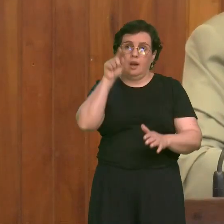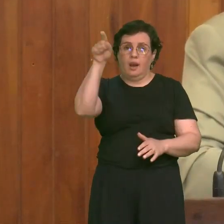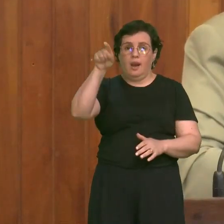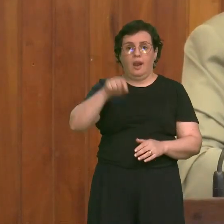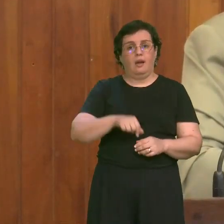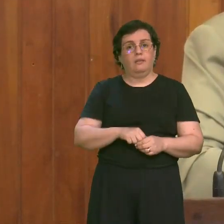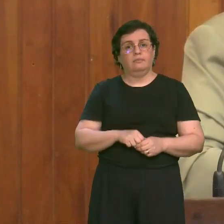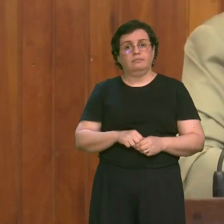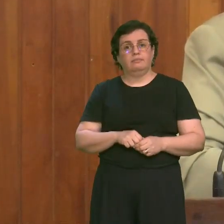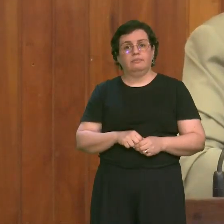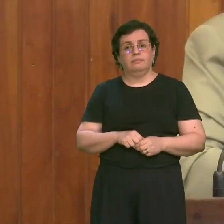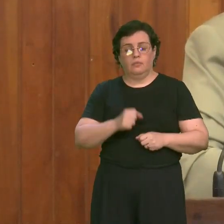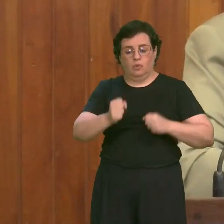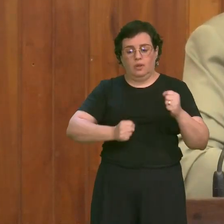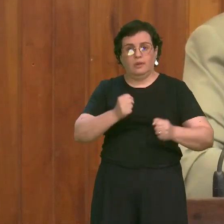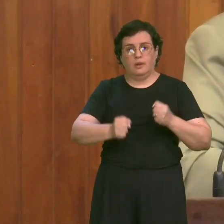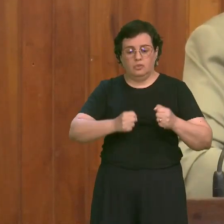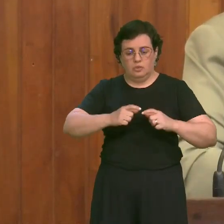Pedroso